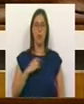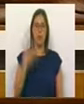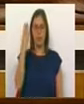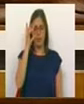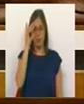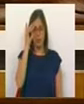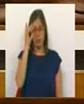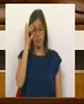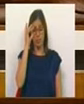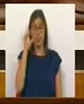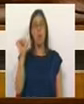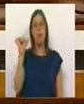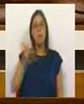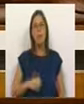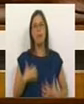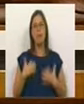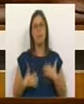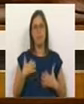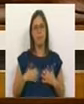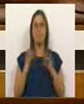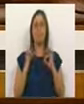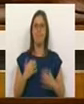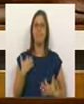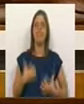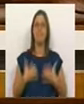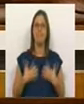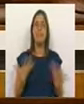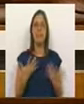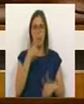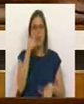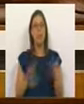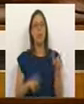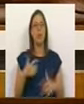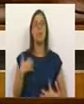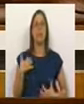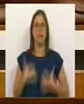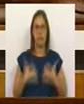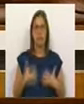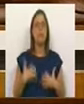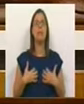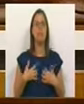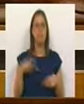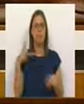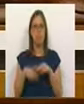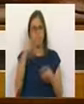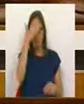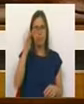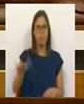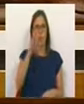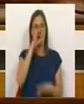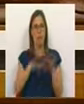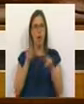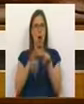Presidente, o pior desespero é mesmo o desespero das pessoas. Desesperadas que estão com os cortes cegos do